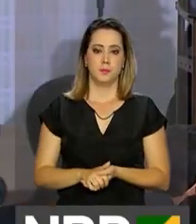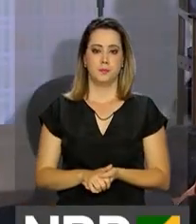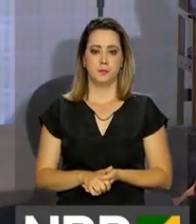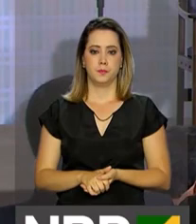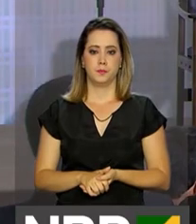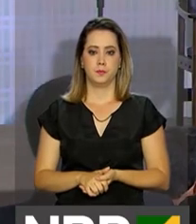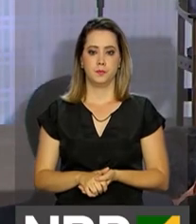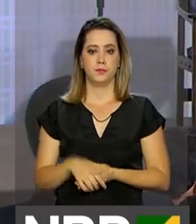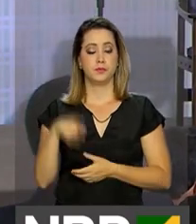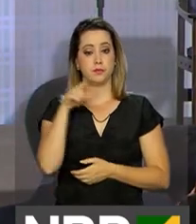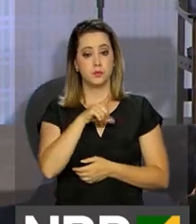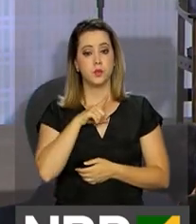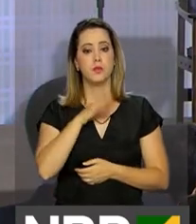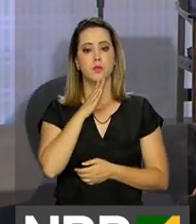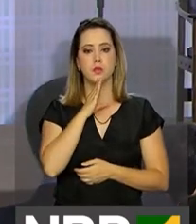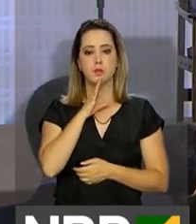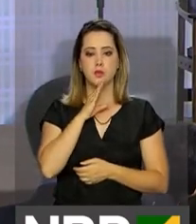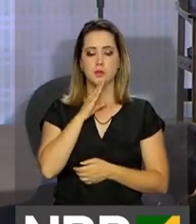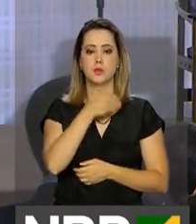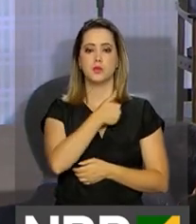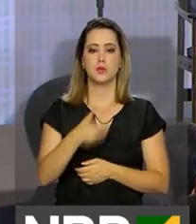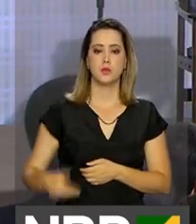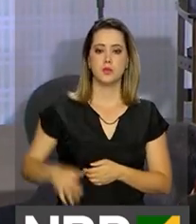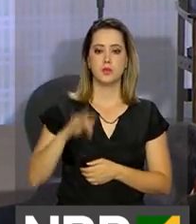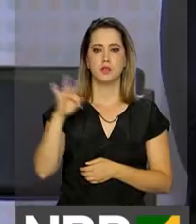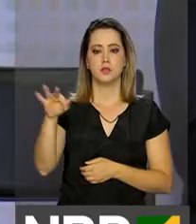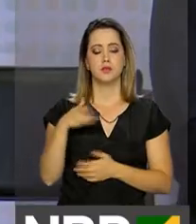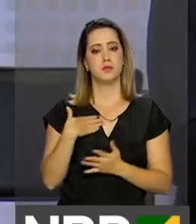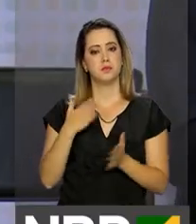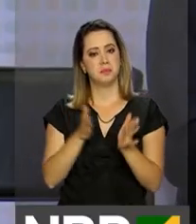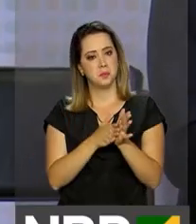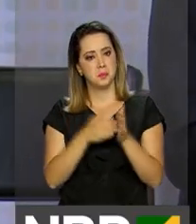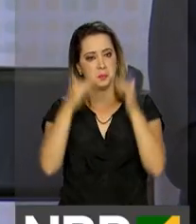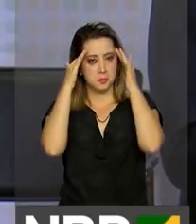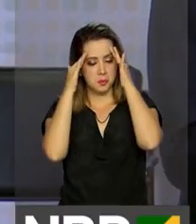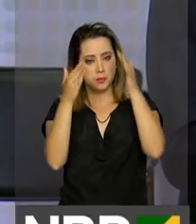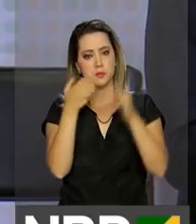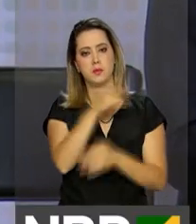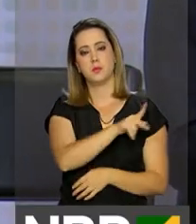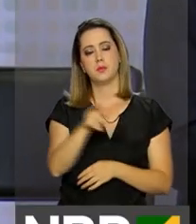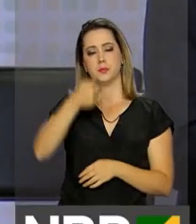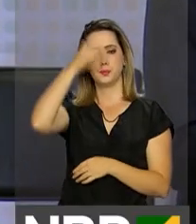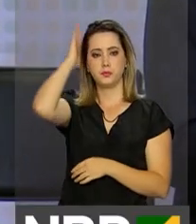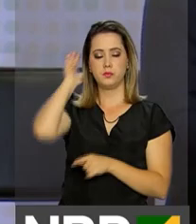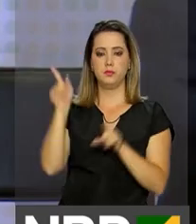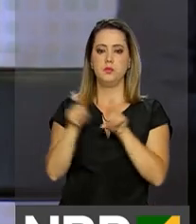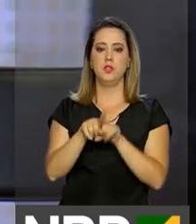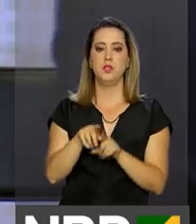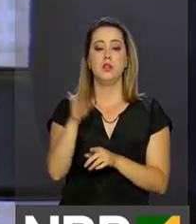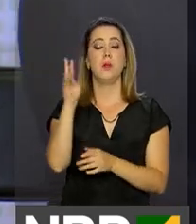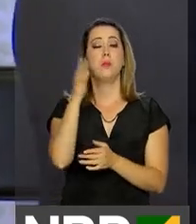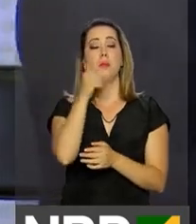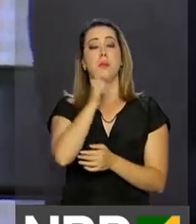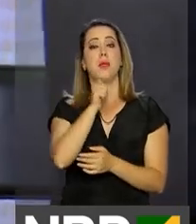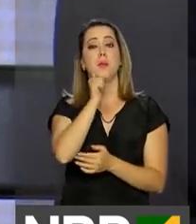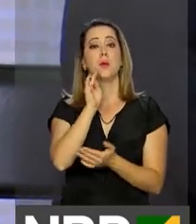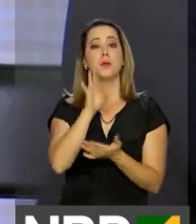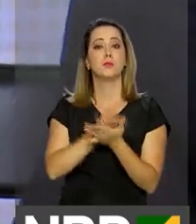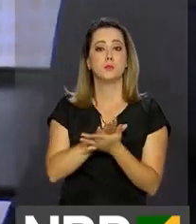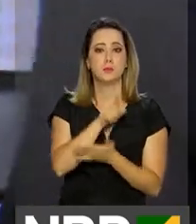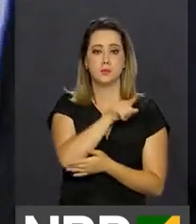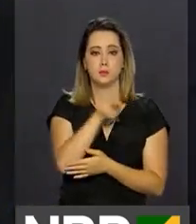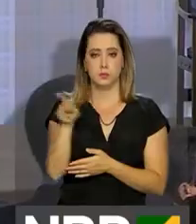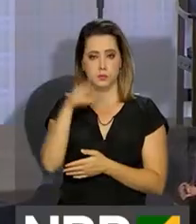o reconhecimento do governo federal. Ele foi homenageado pelo presidente Michel Temer e pela primeira-dama Marcela Temer em